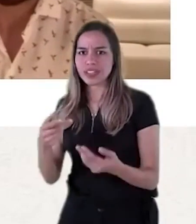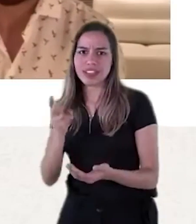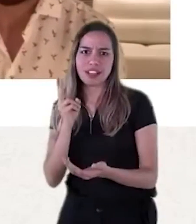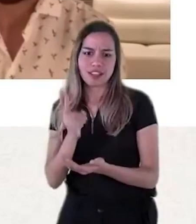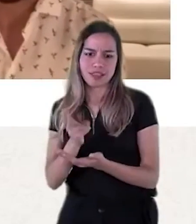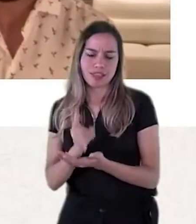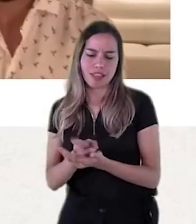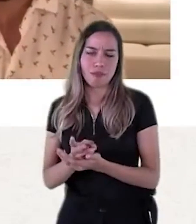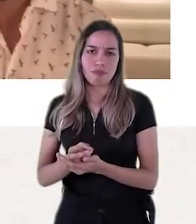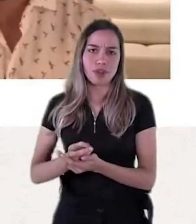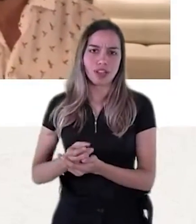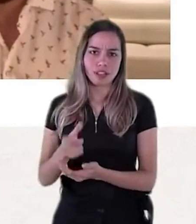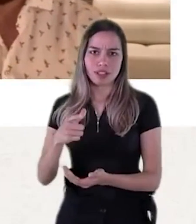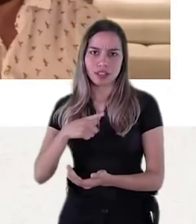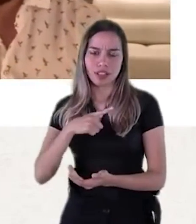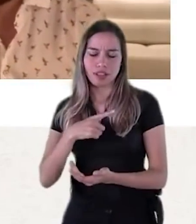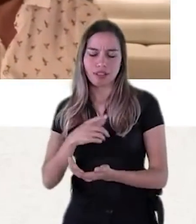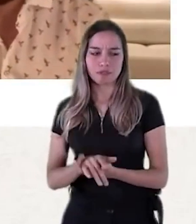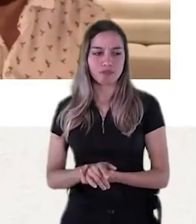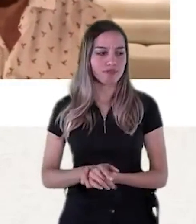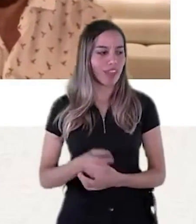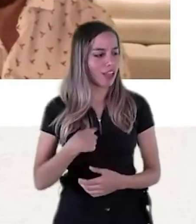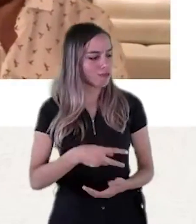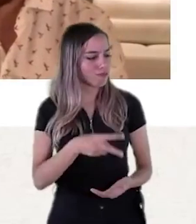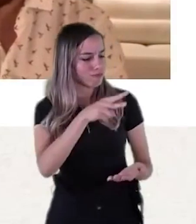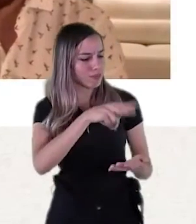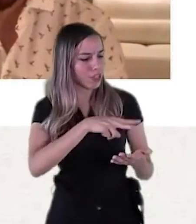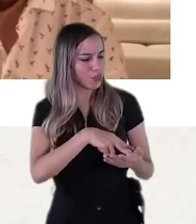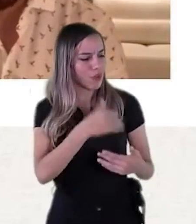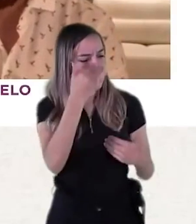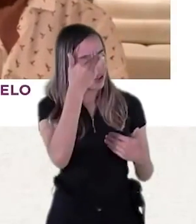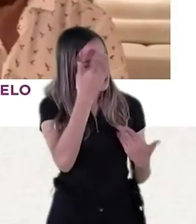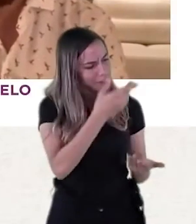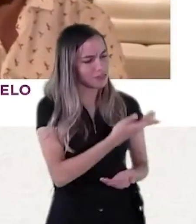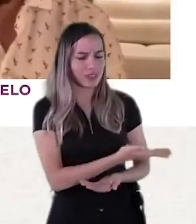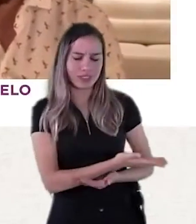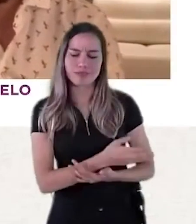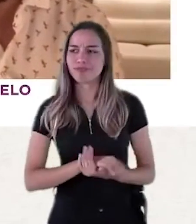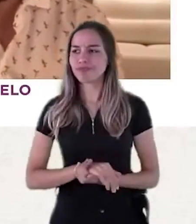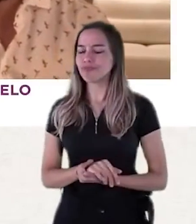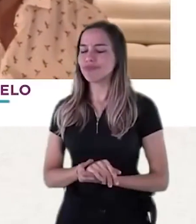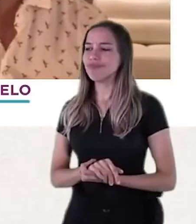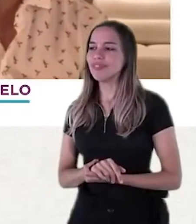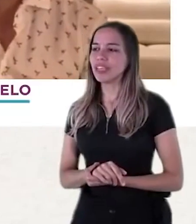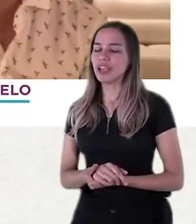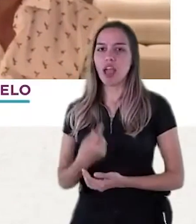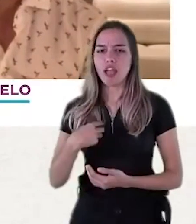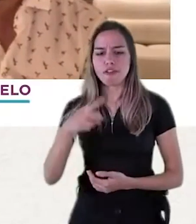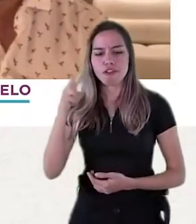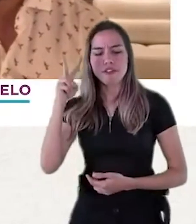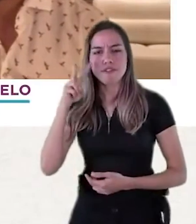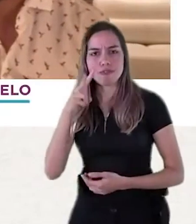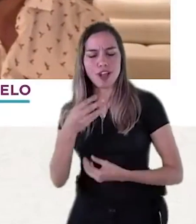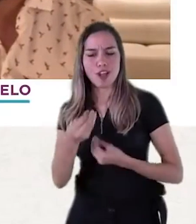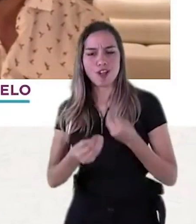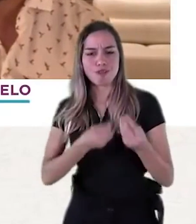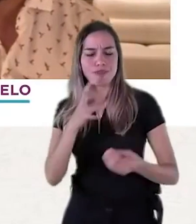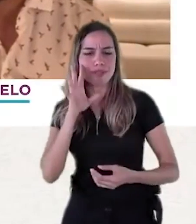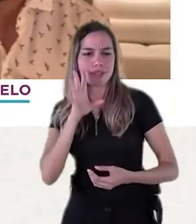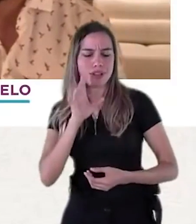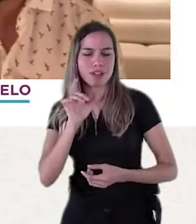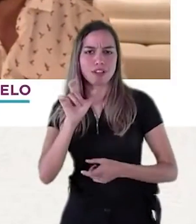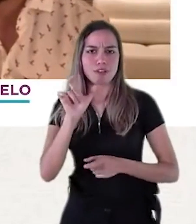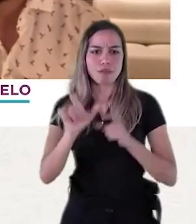como leitor agradeço. É incrível como as pessoas que falam bem, como